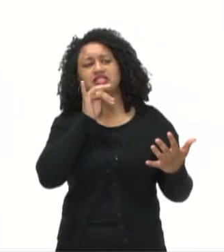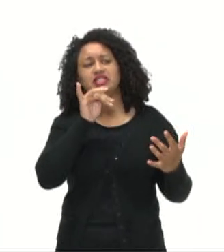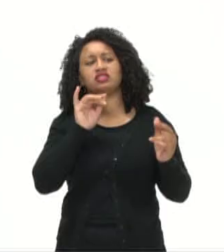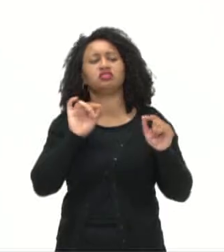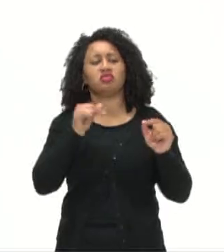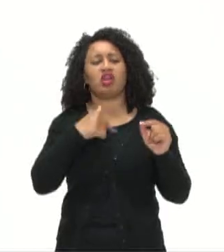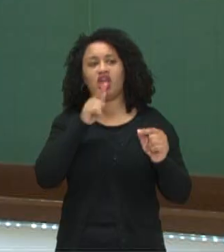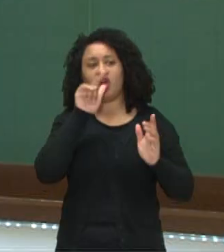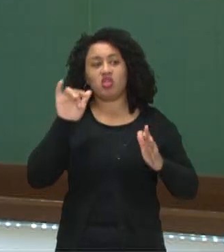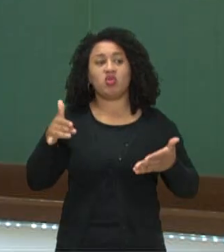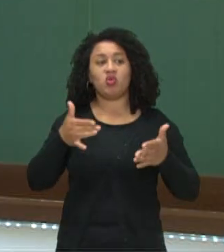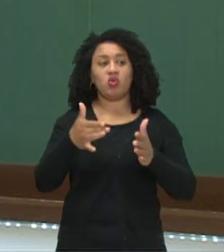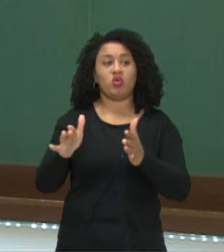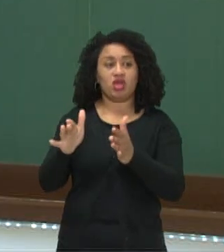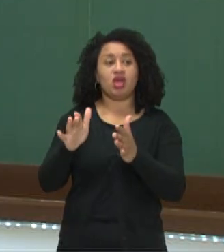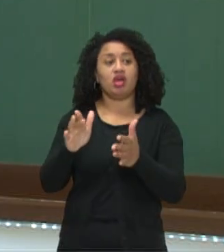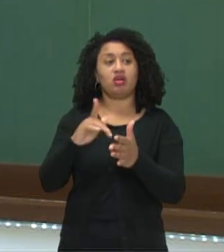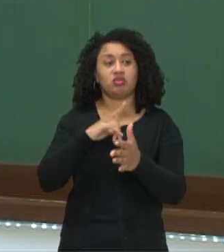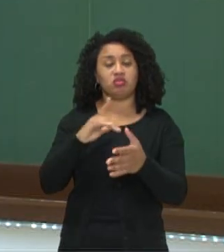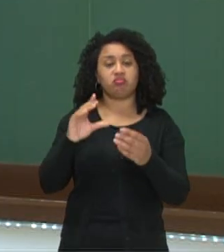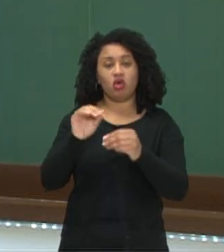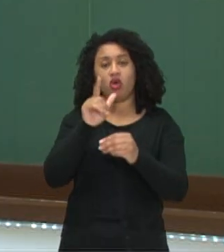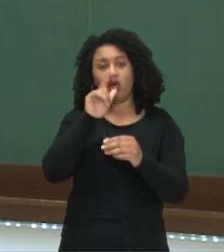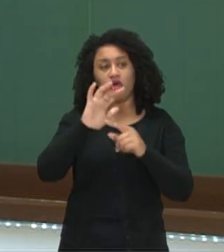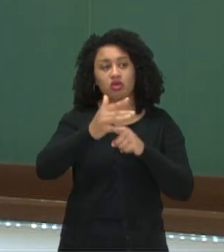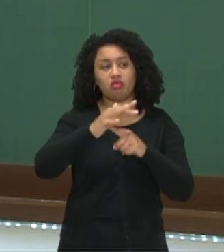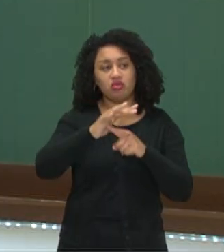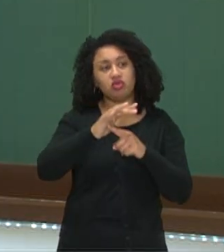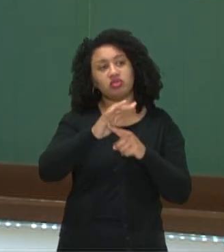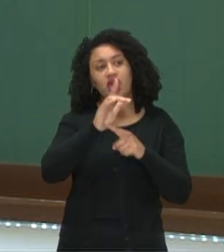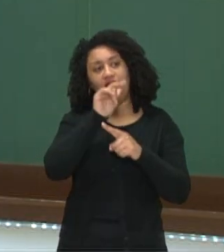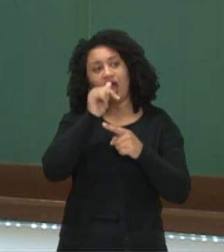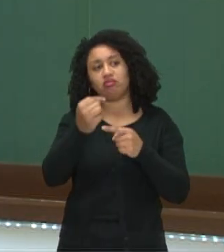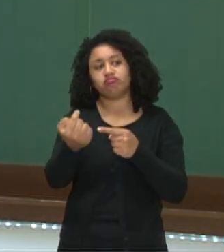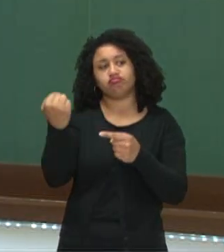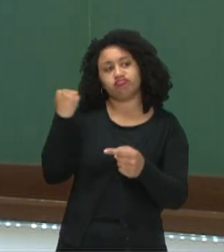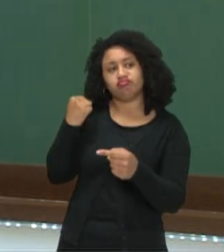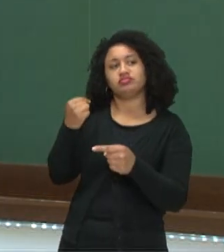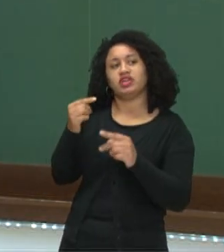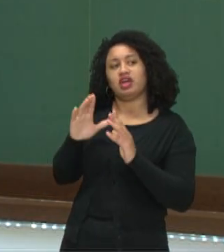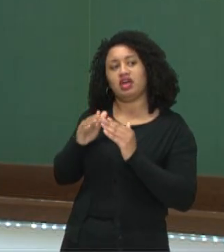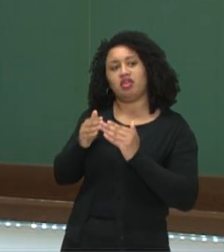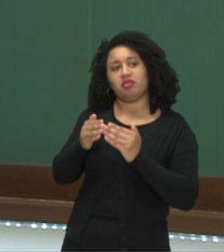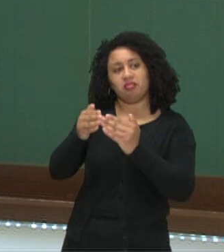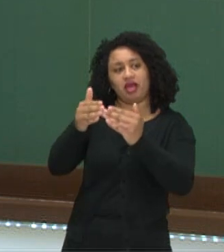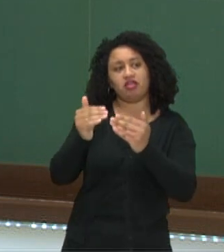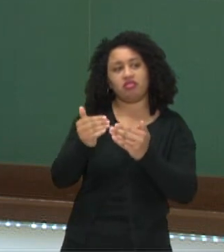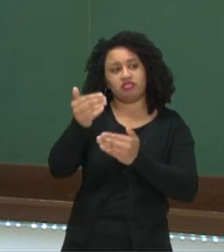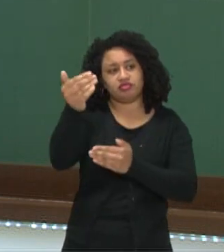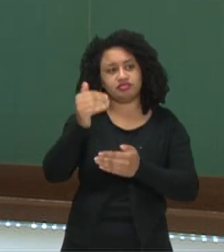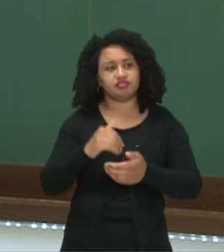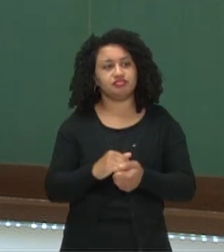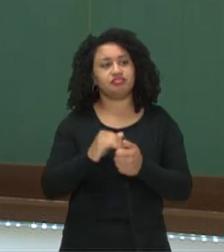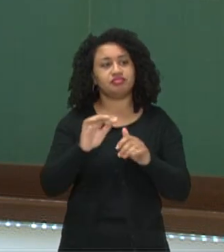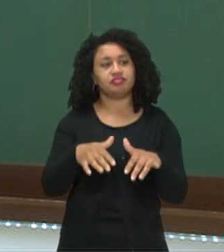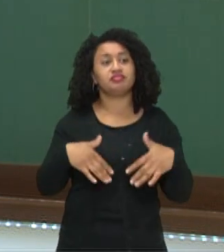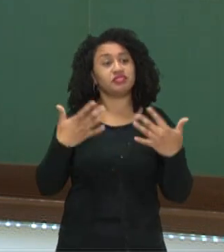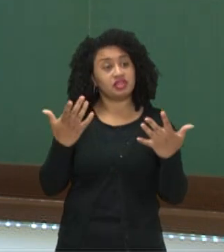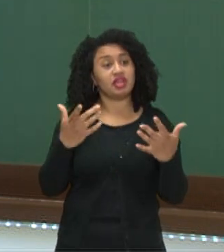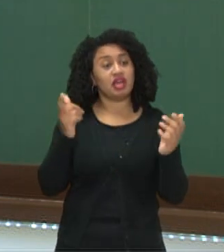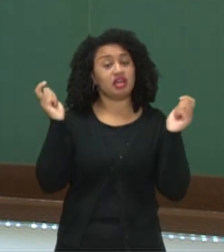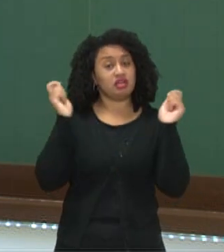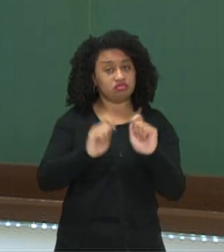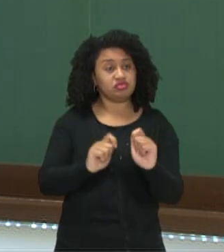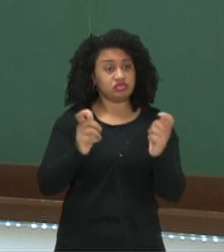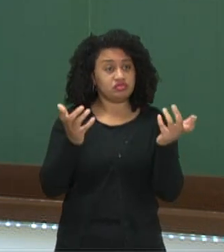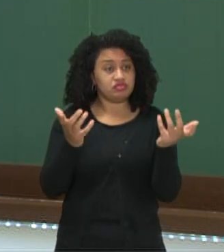num rio, que você coloca lá um motor e o motor empurra a água para trás e o barco se move para frente, Será que isso seria